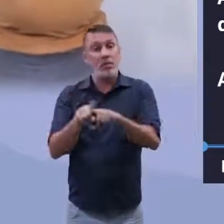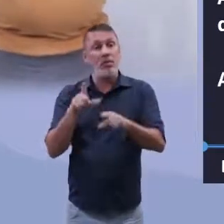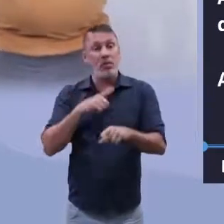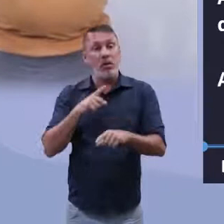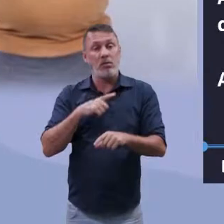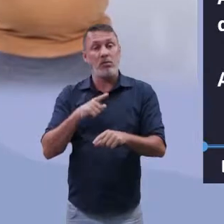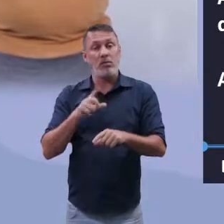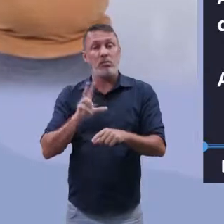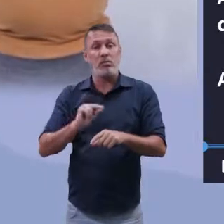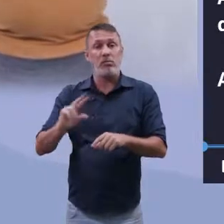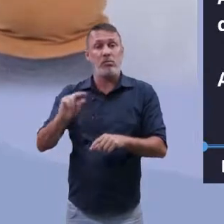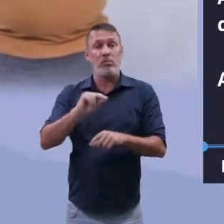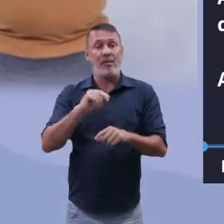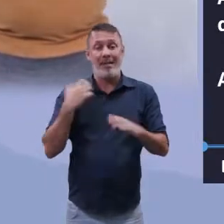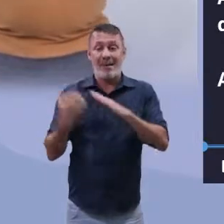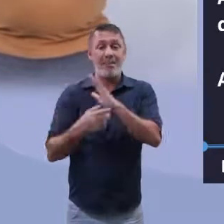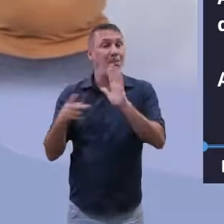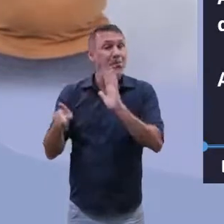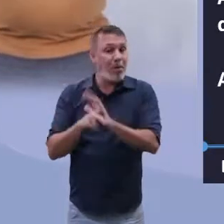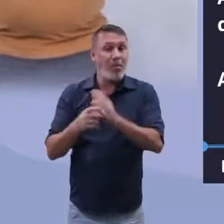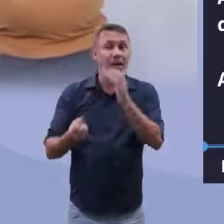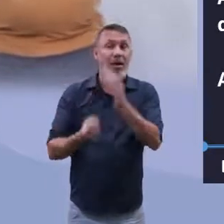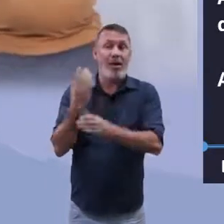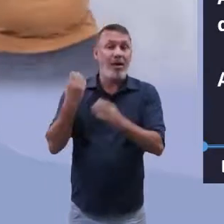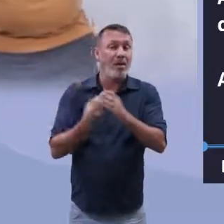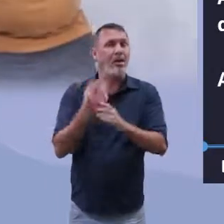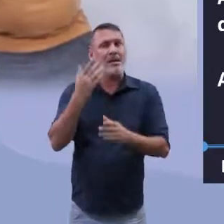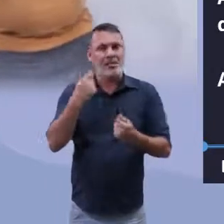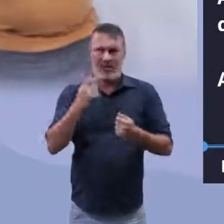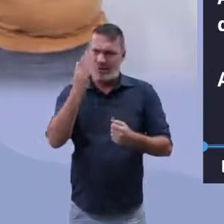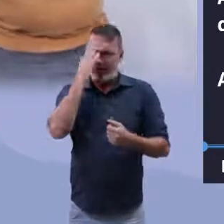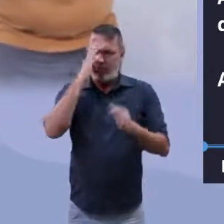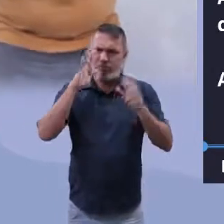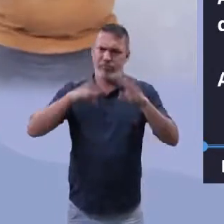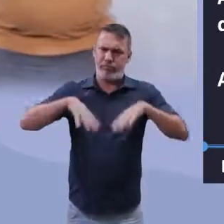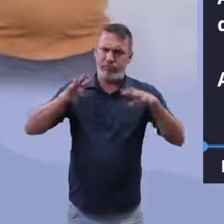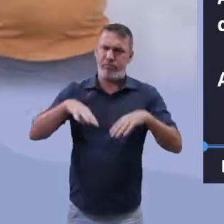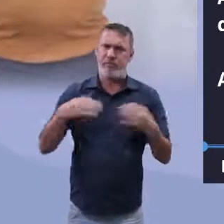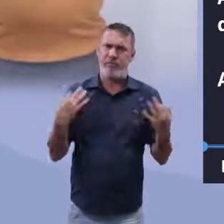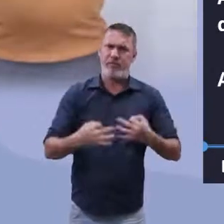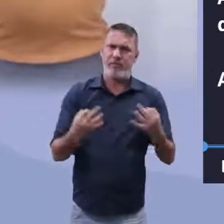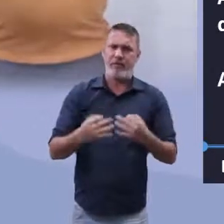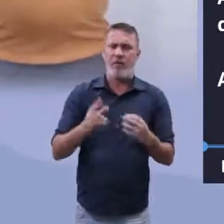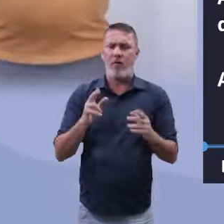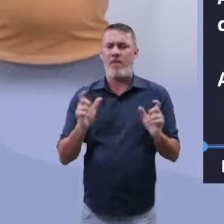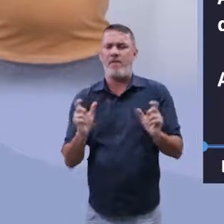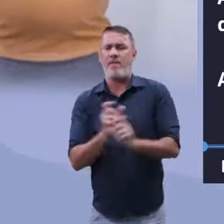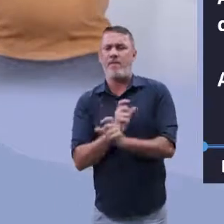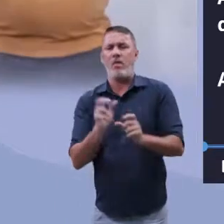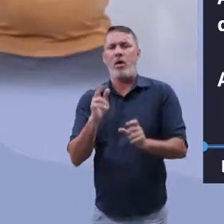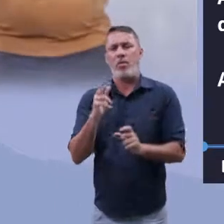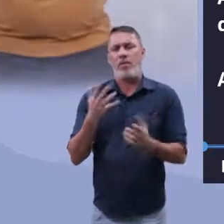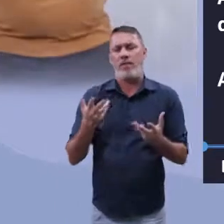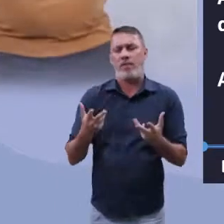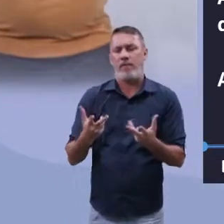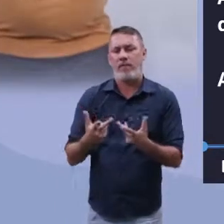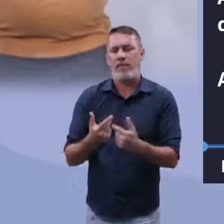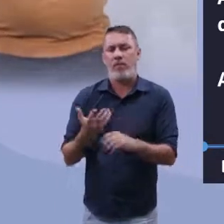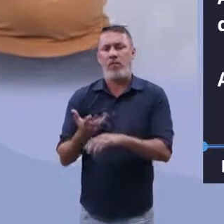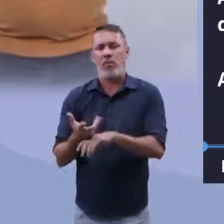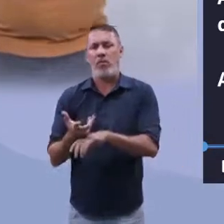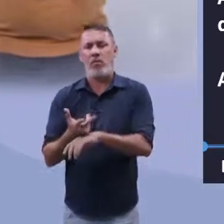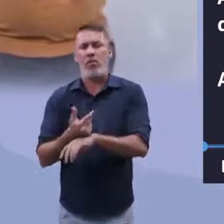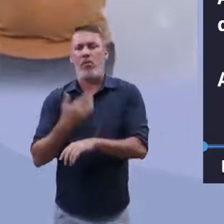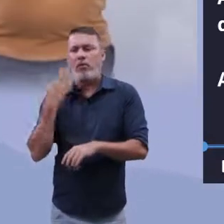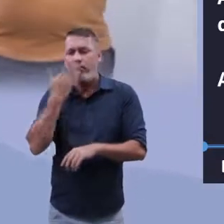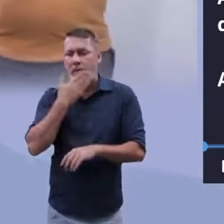vão produzir essas inverdades. Porque o cara precisa saber escrever, o cara precisa saber ali toda a área, quem